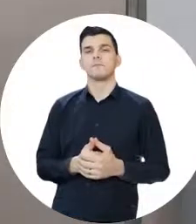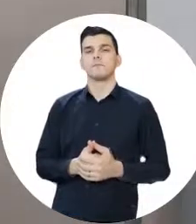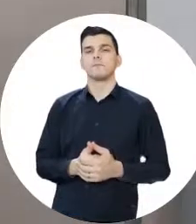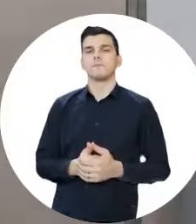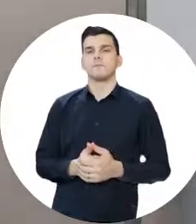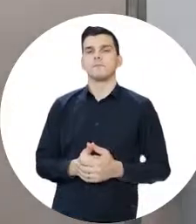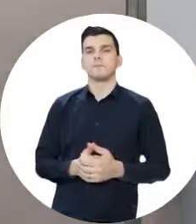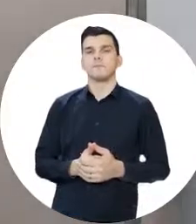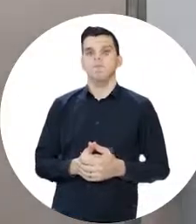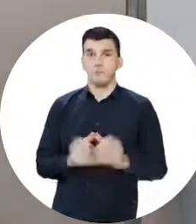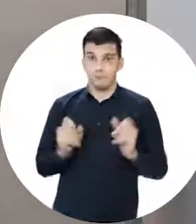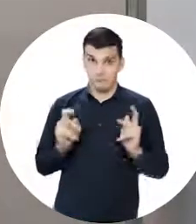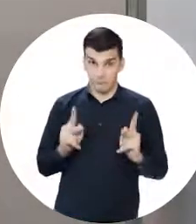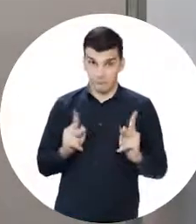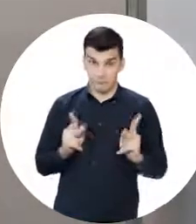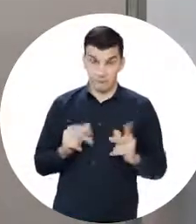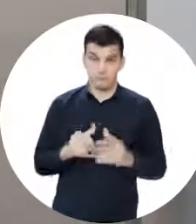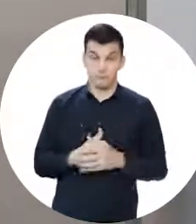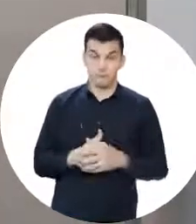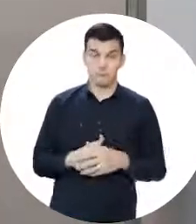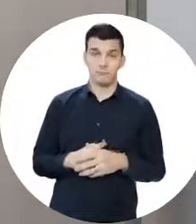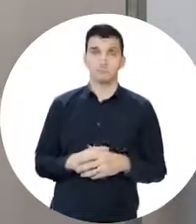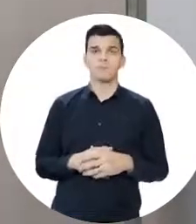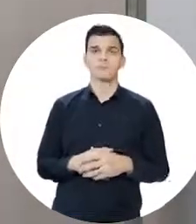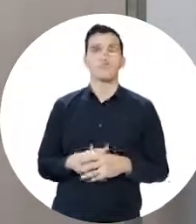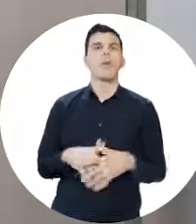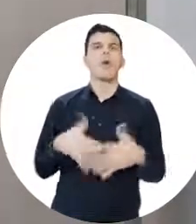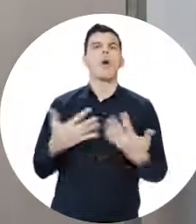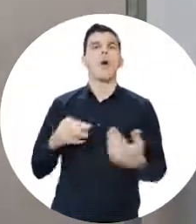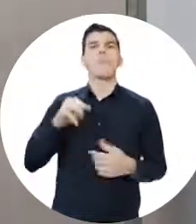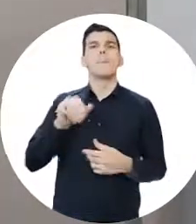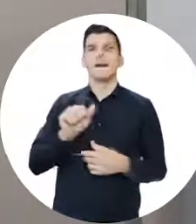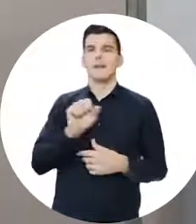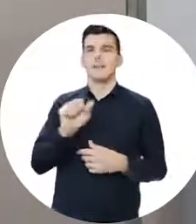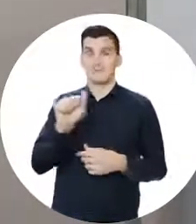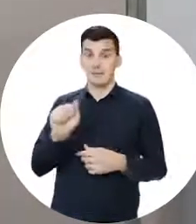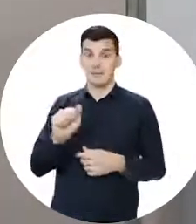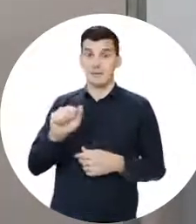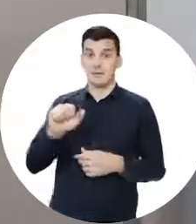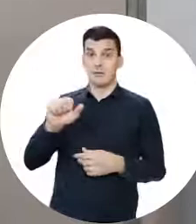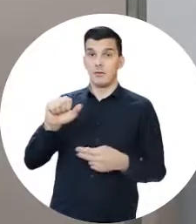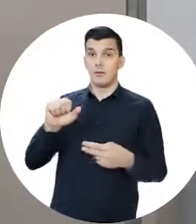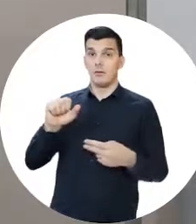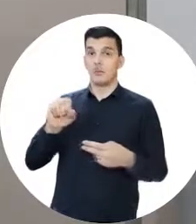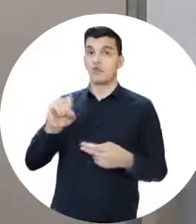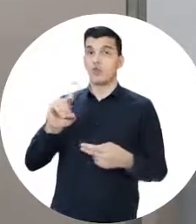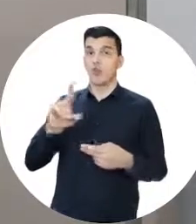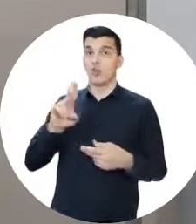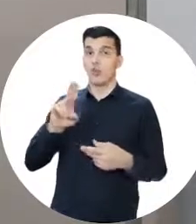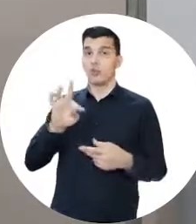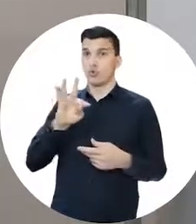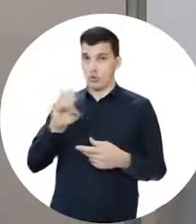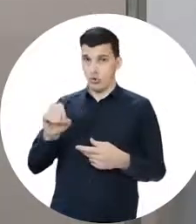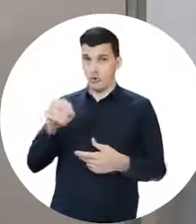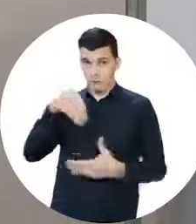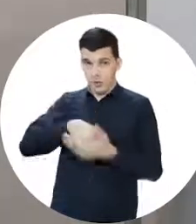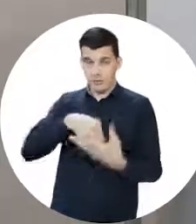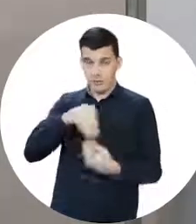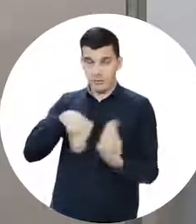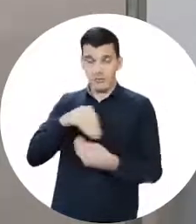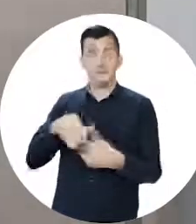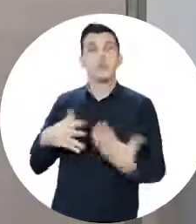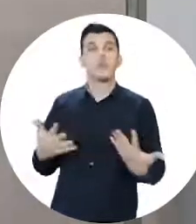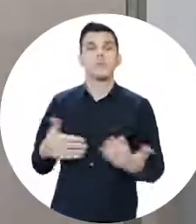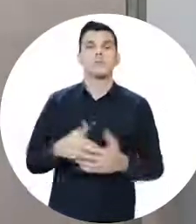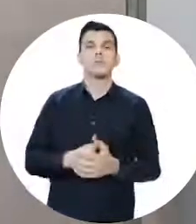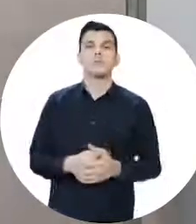do NaOH, certo? Então vamos lá. Qual é a massa de soluto na solução? Eu quero a massa do soluto. Quem é o meu